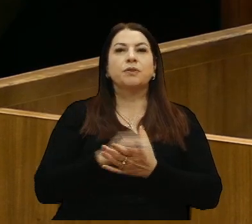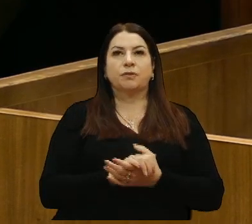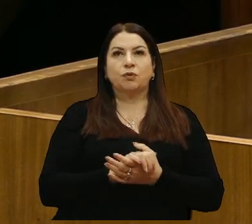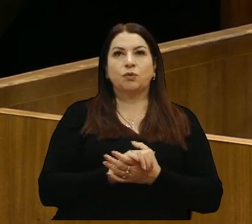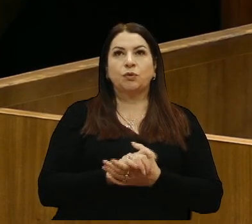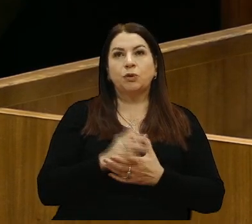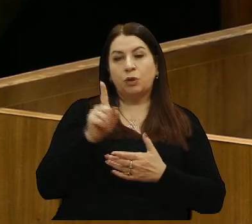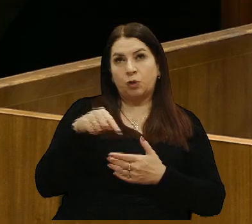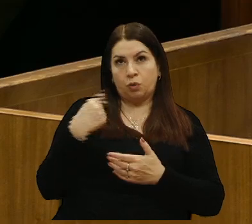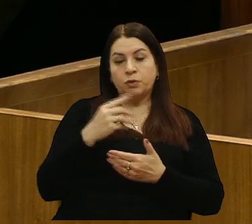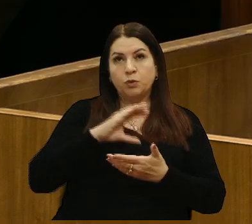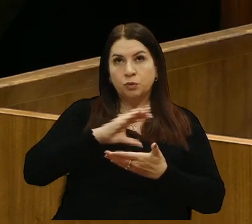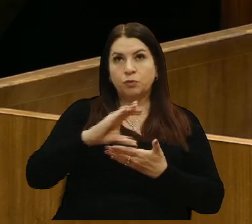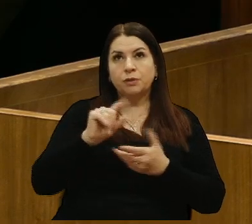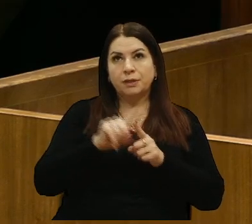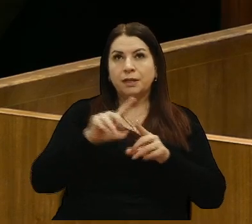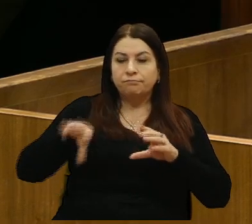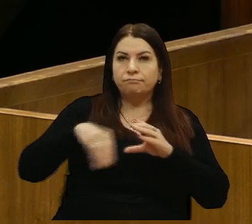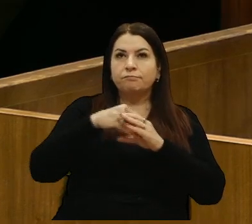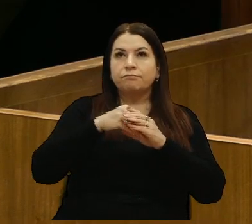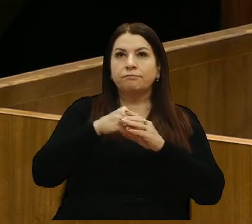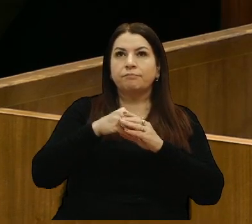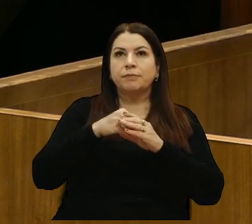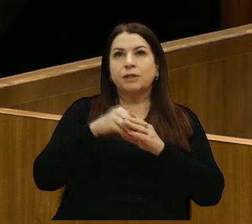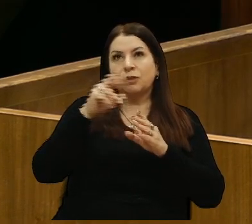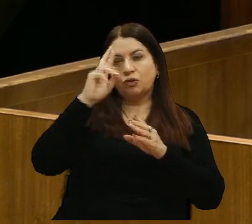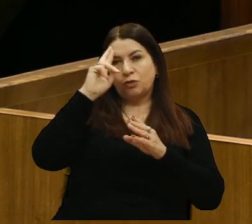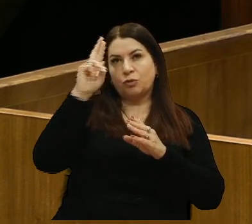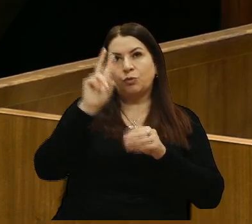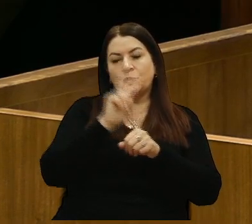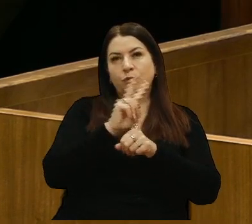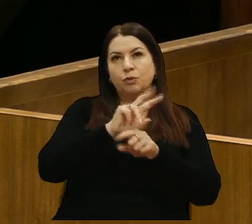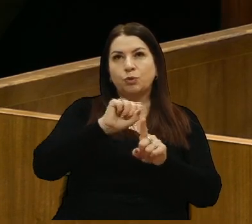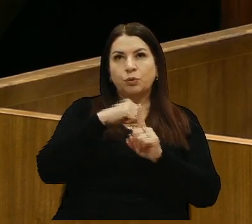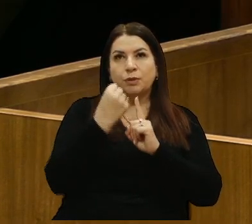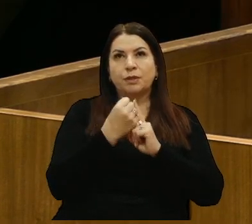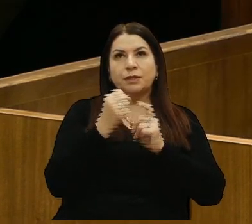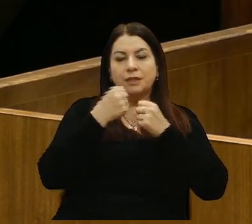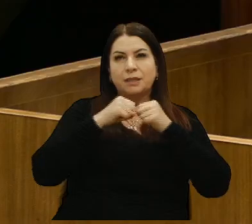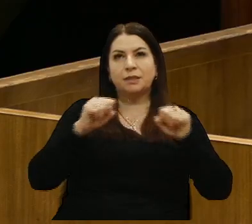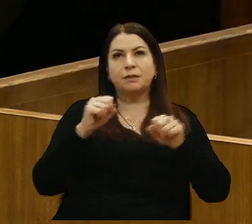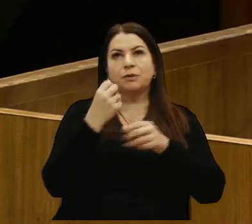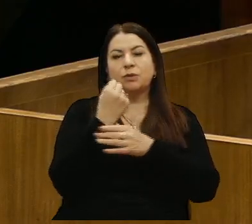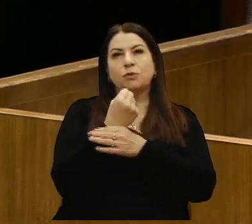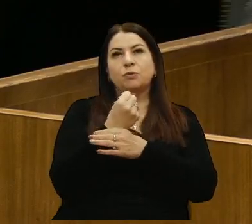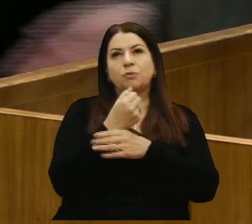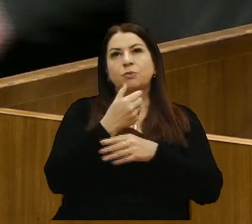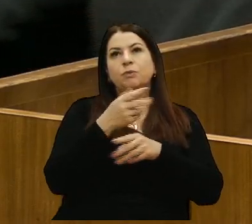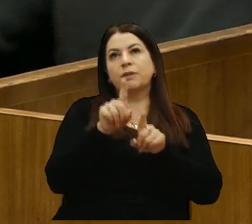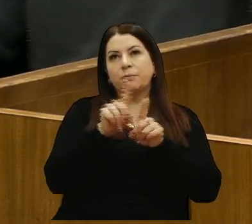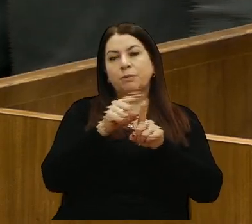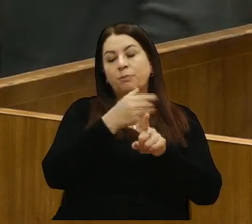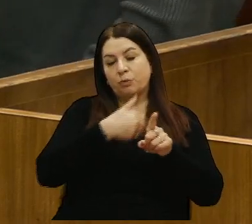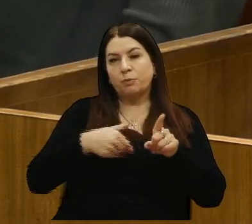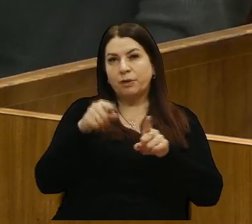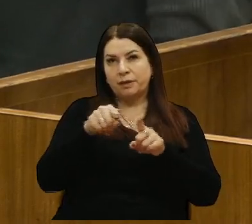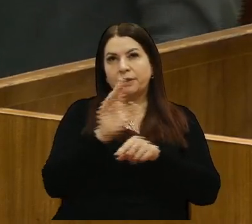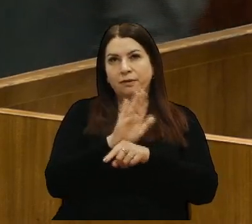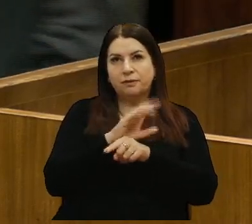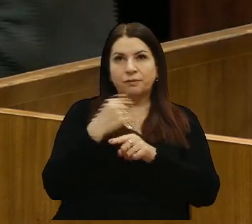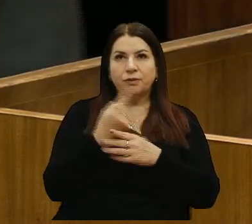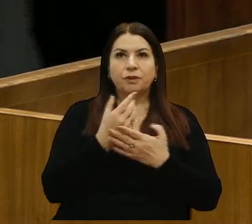nossa Coordenadoria da Juventude está inserida dentro da Diretoria de Proteção Social, da Secretaria de Segurança Pública e Proteção Social do município de Caxias do